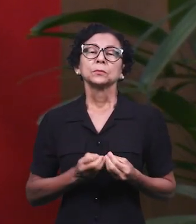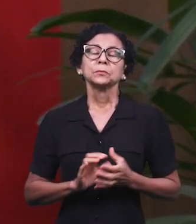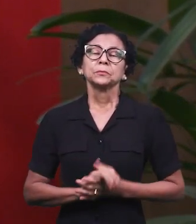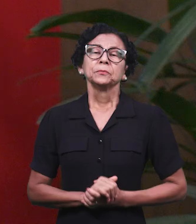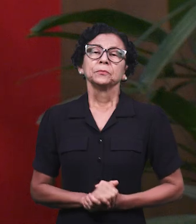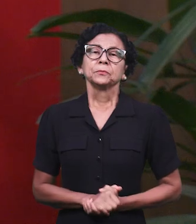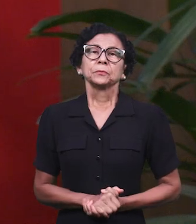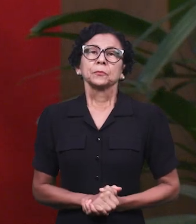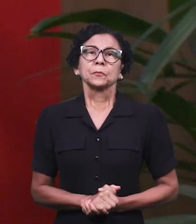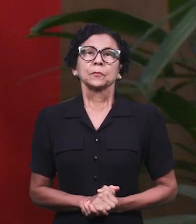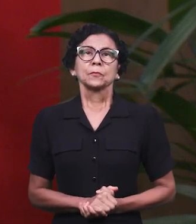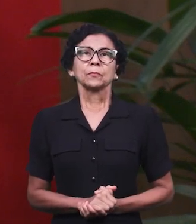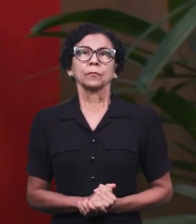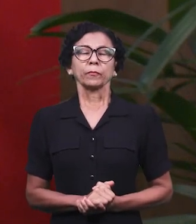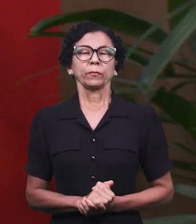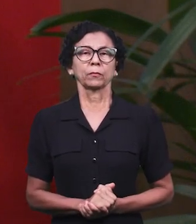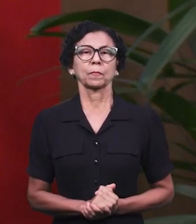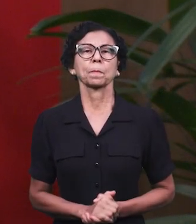funcionam?